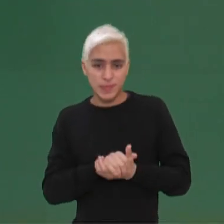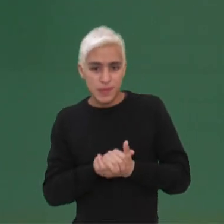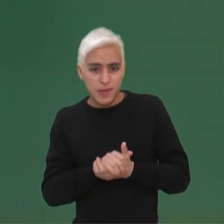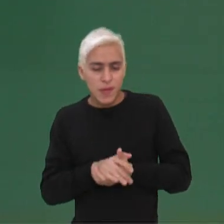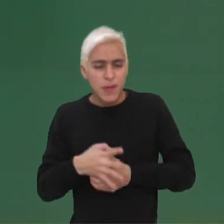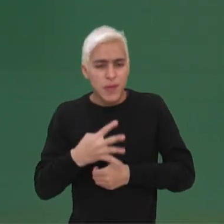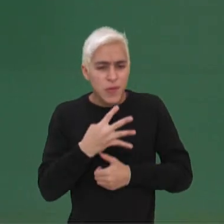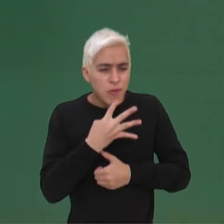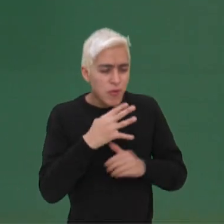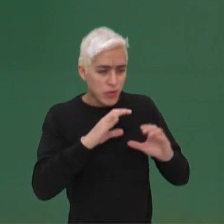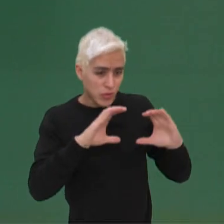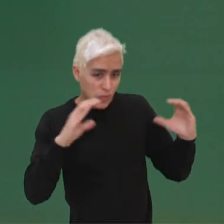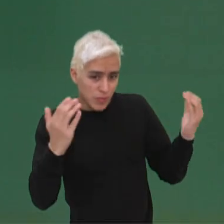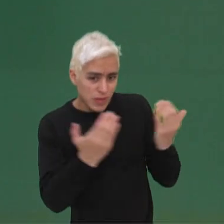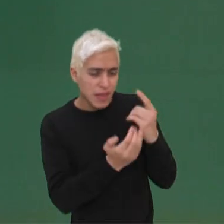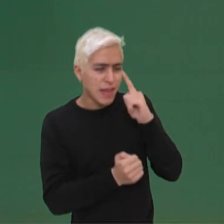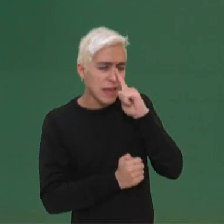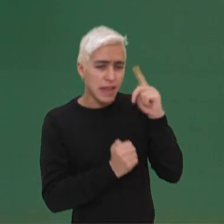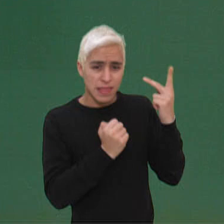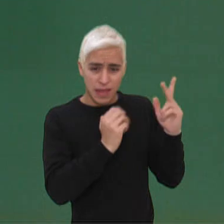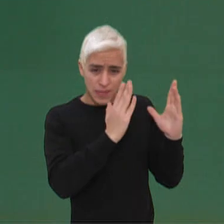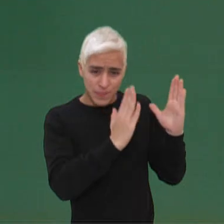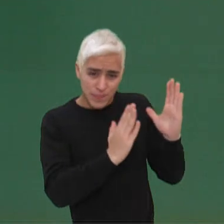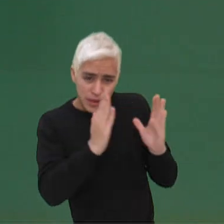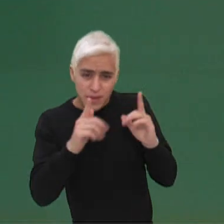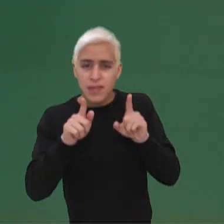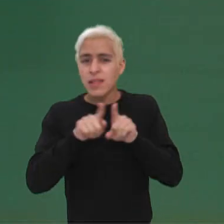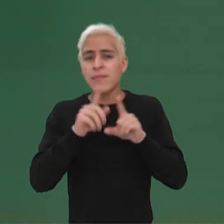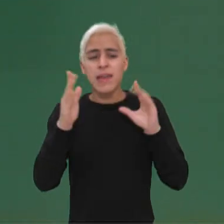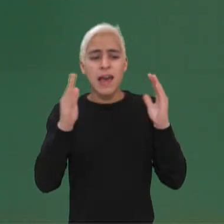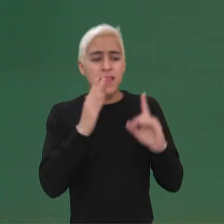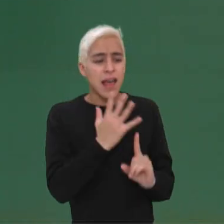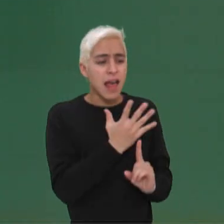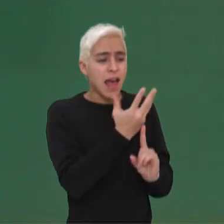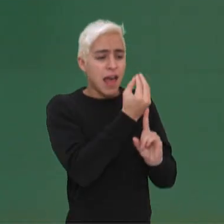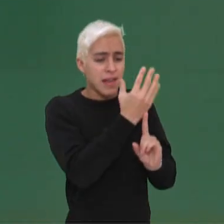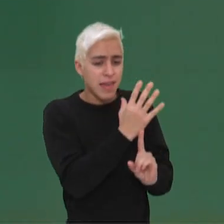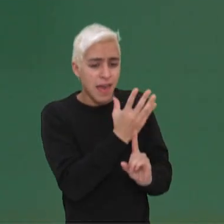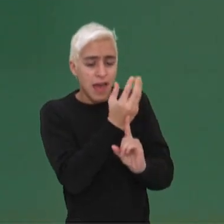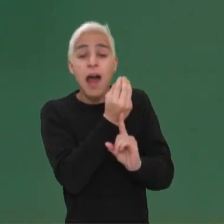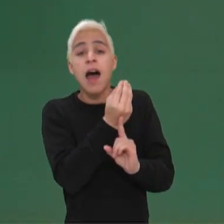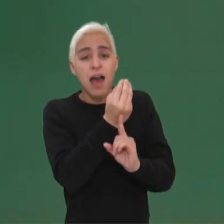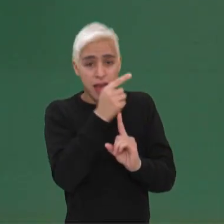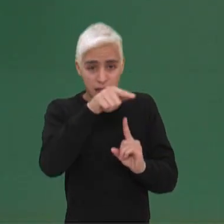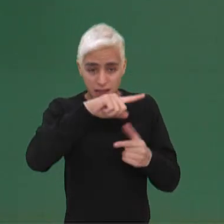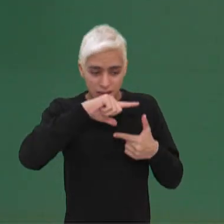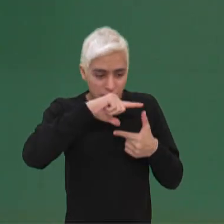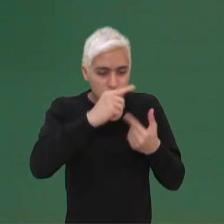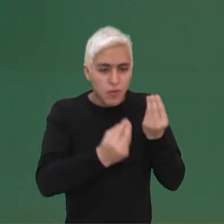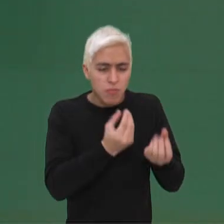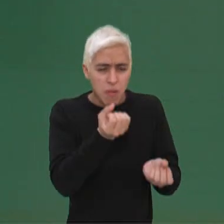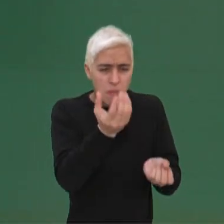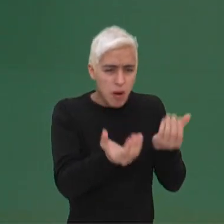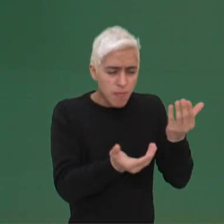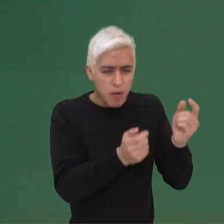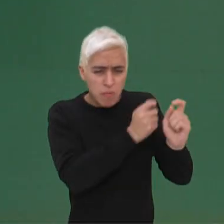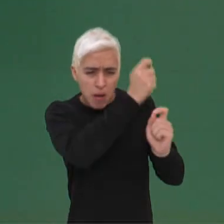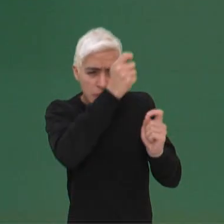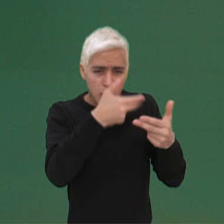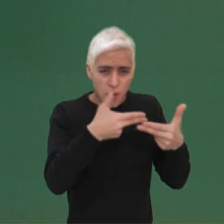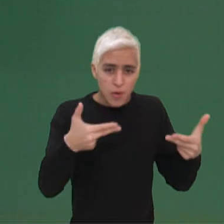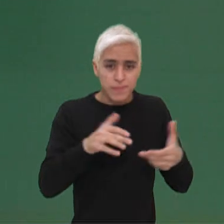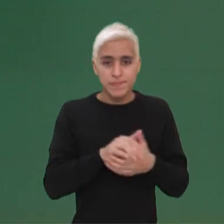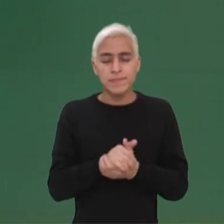Conhecer a civilização grega e seus períodos e analisar a arte produzida no período clássico, como eu já falei para vocês, ok?